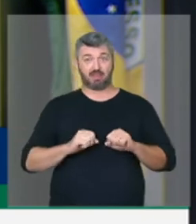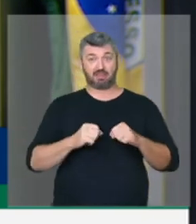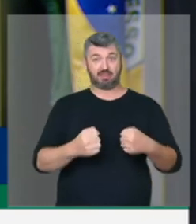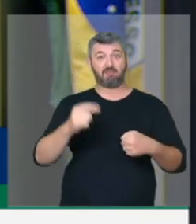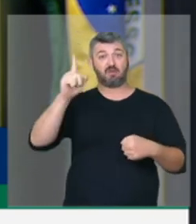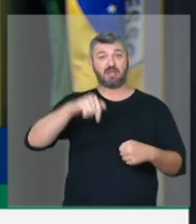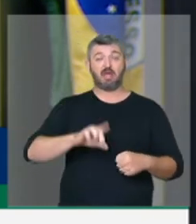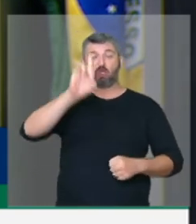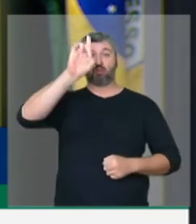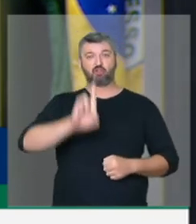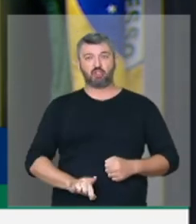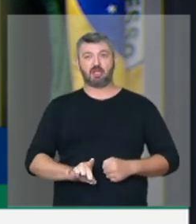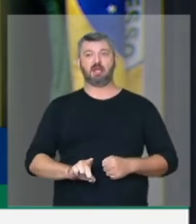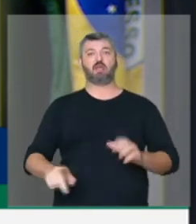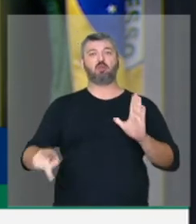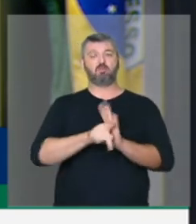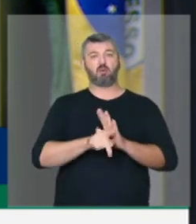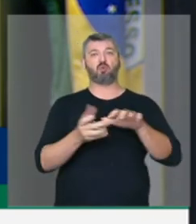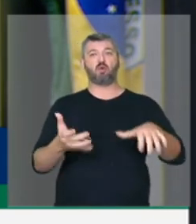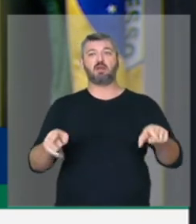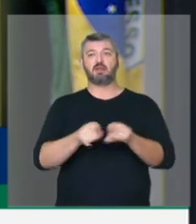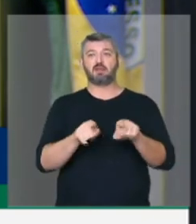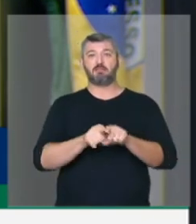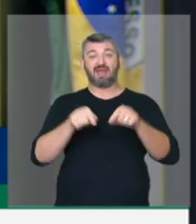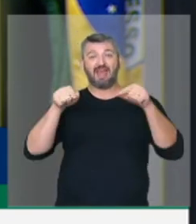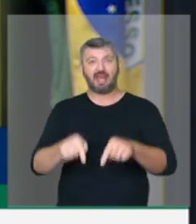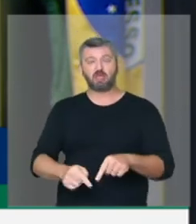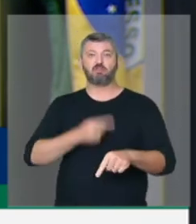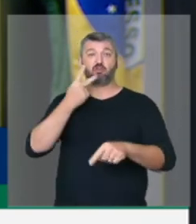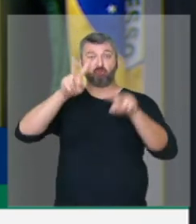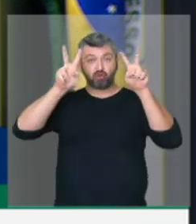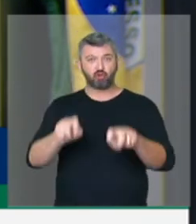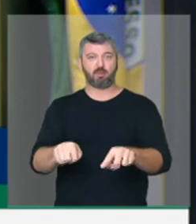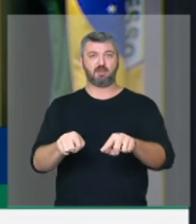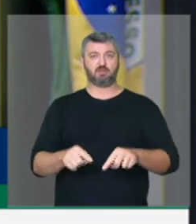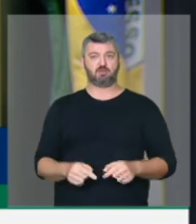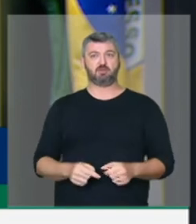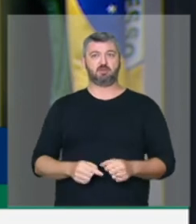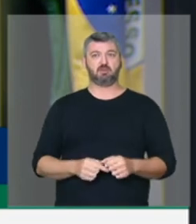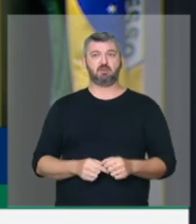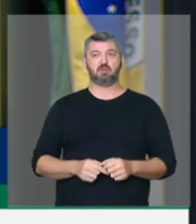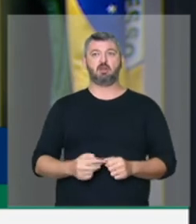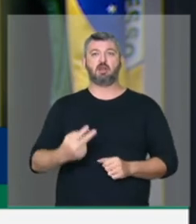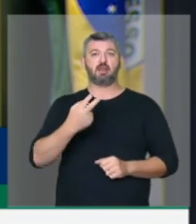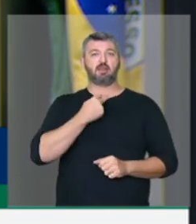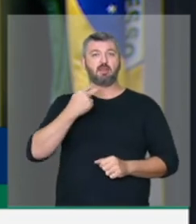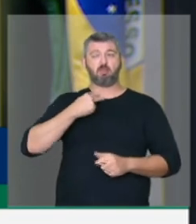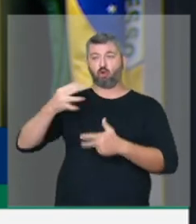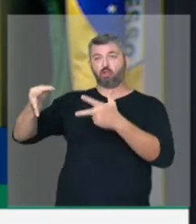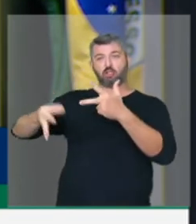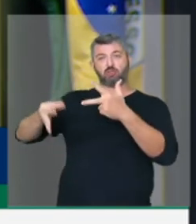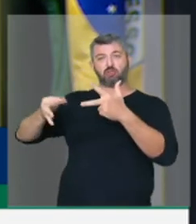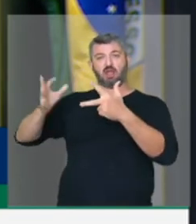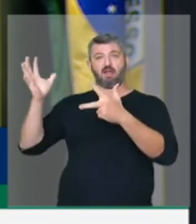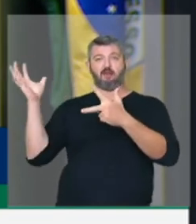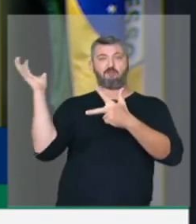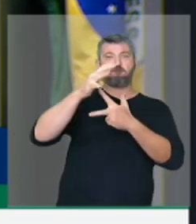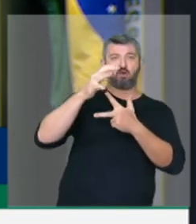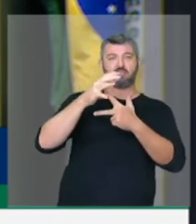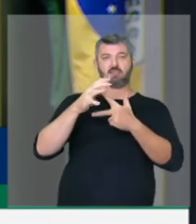Estado de Direito e deste Parlamento. É disso que se trata, da não interferência do Poder Judiciário